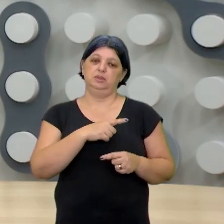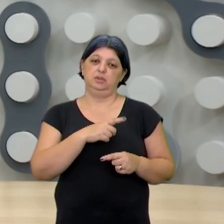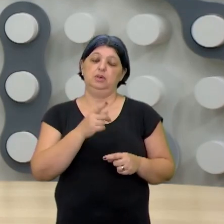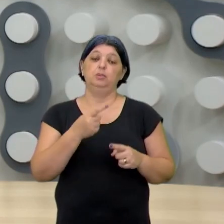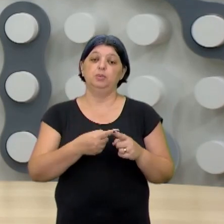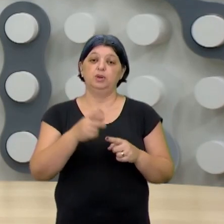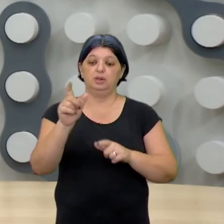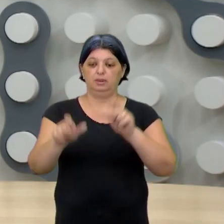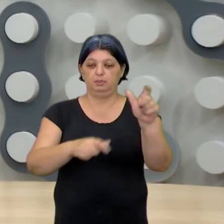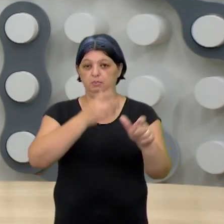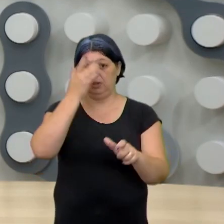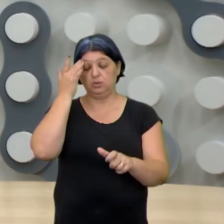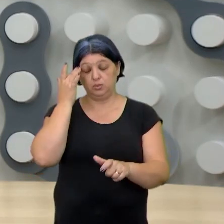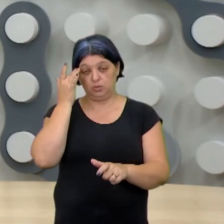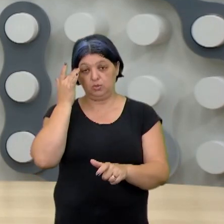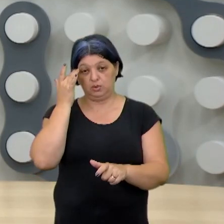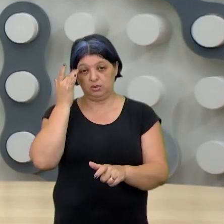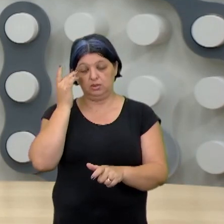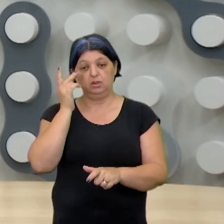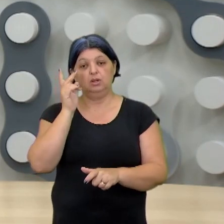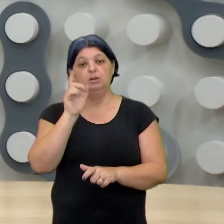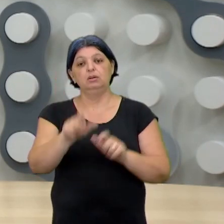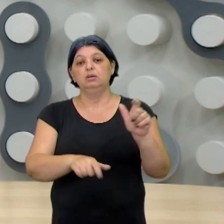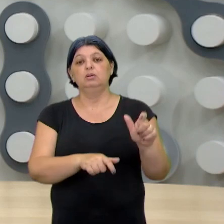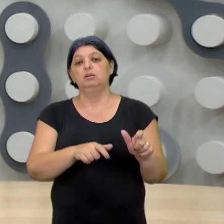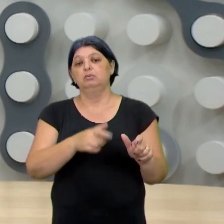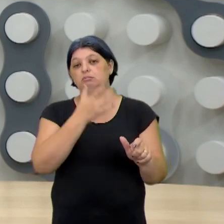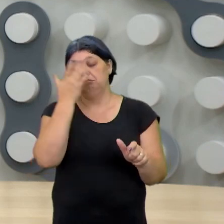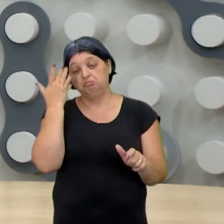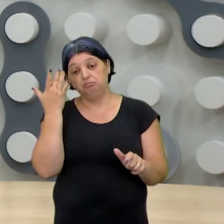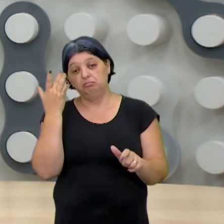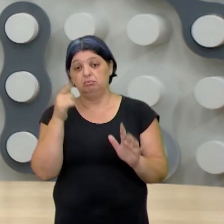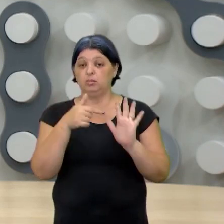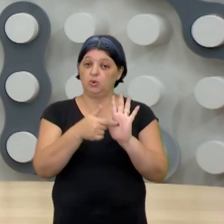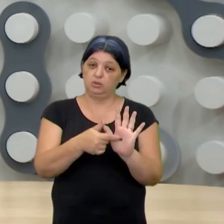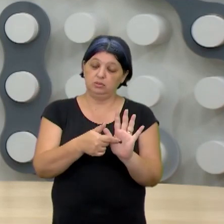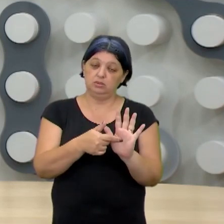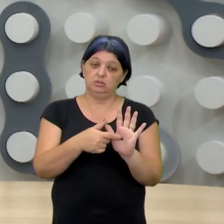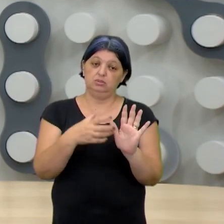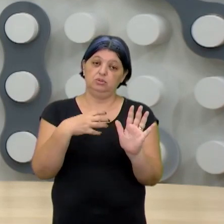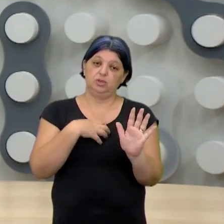são pessoas falando, e as pessoas sempre mostram ou de forma